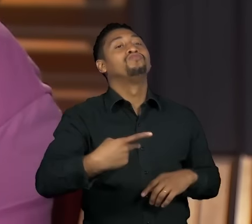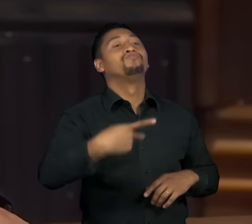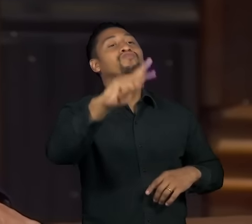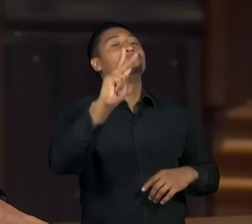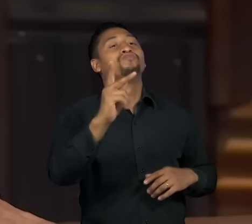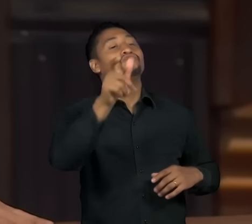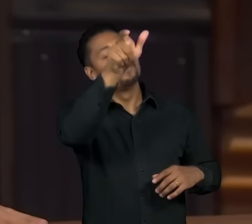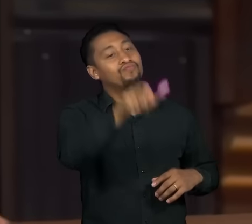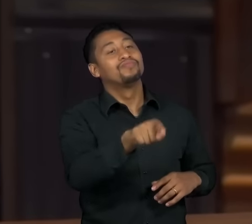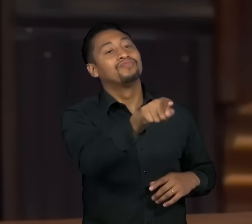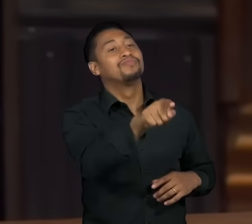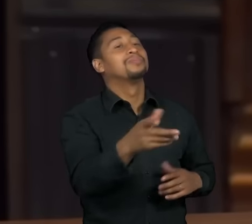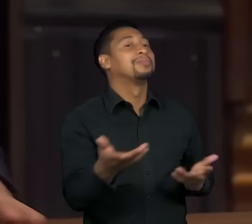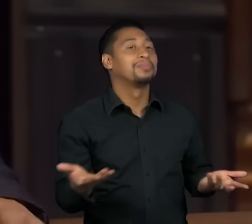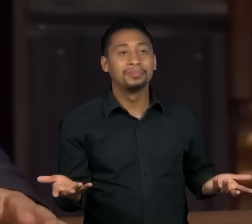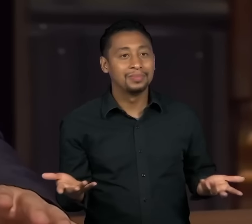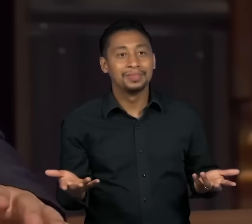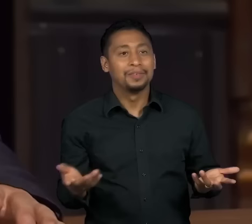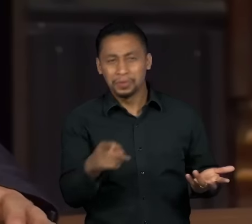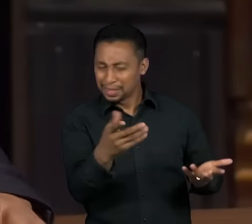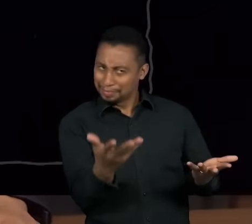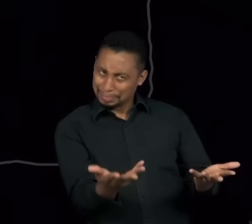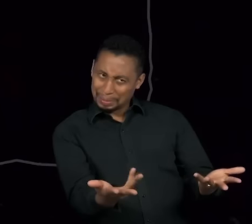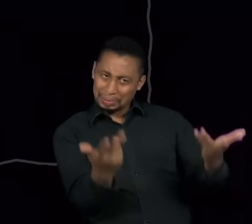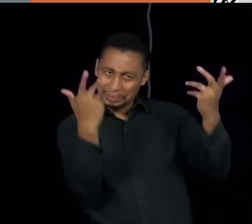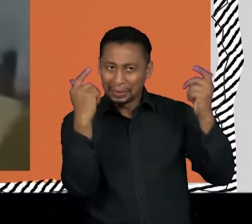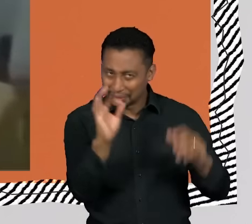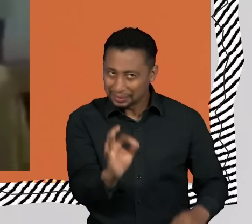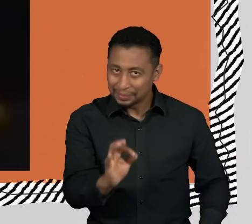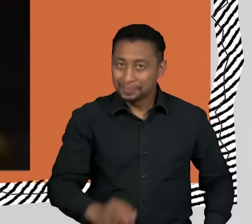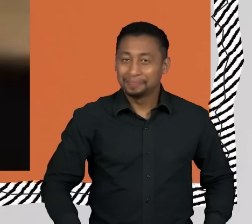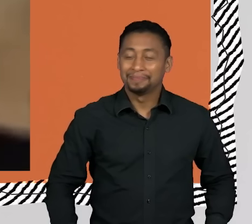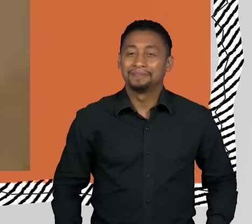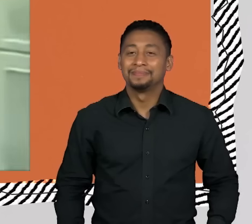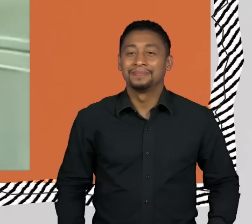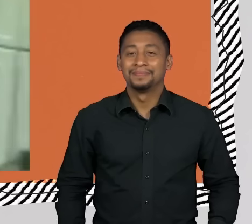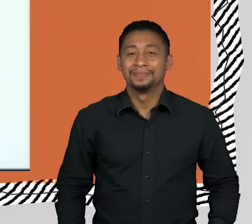eu sou ótima, que você arrasa, né?